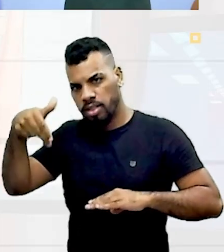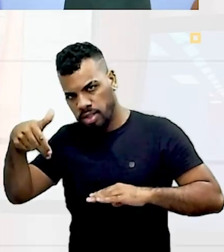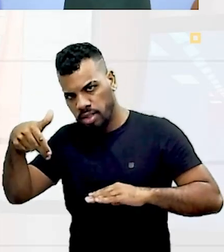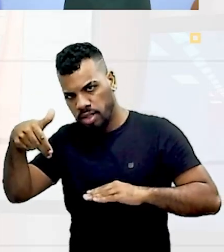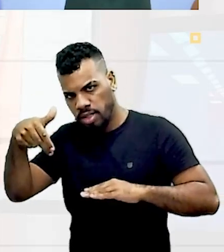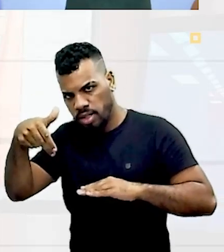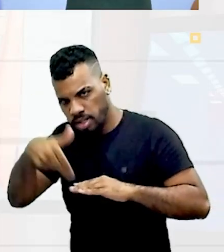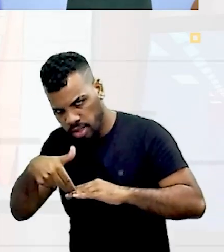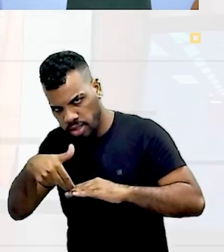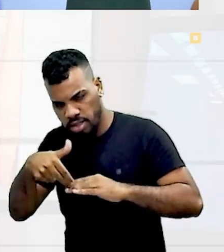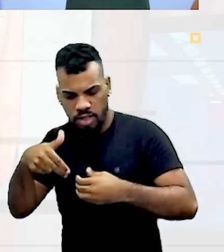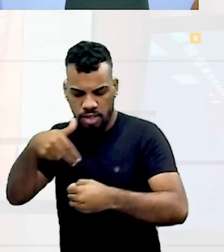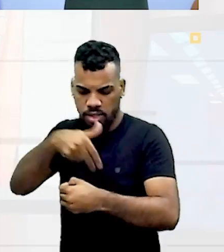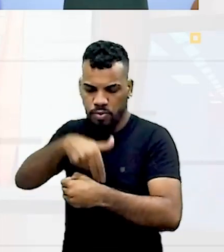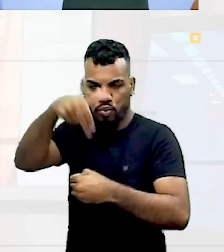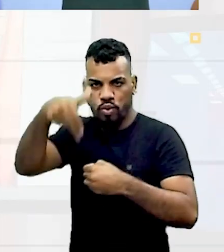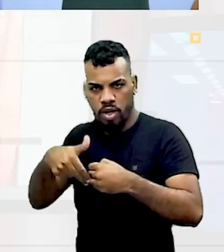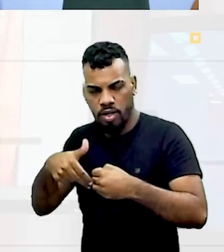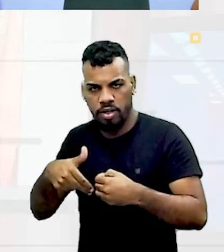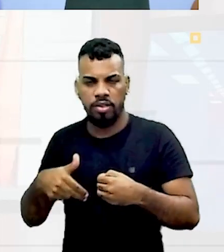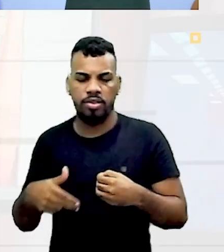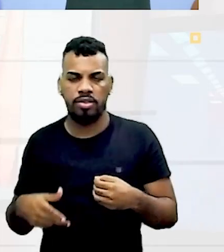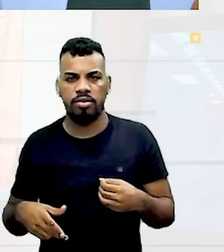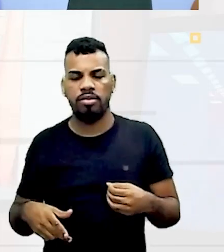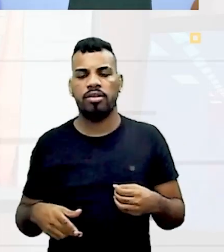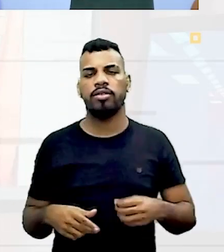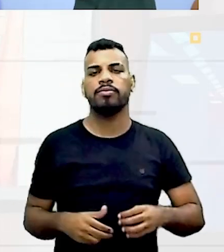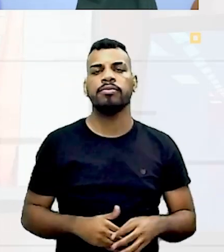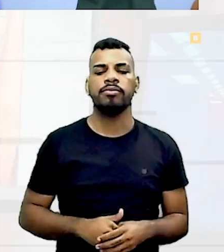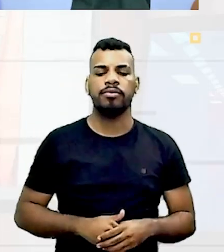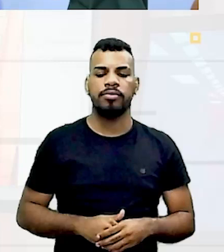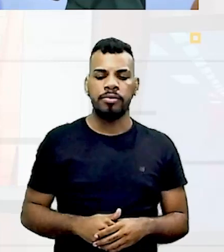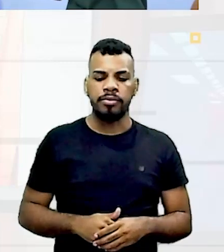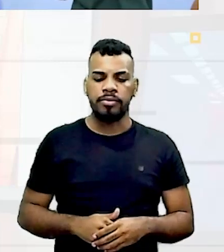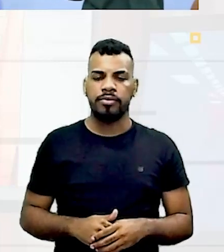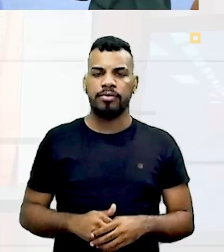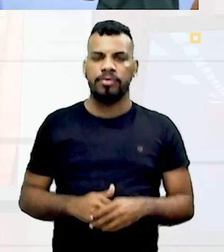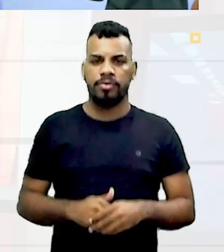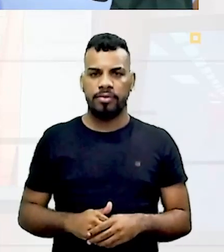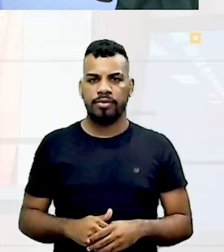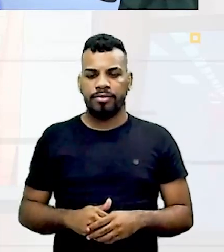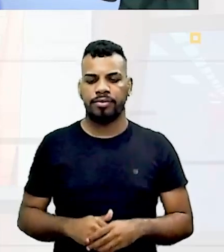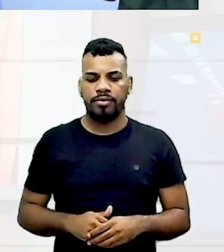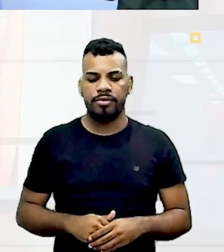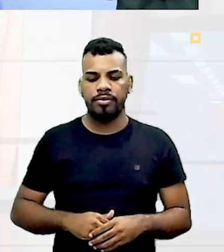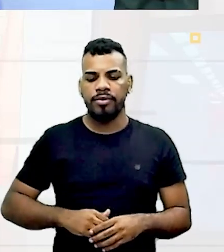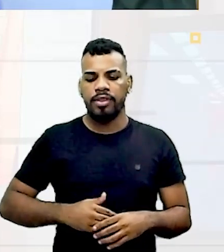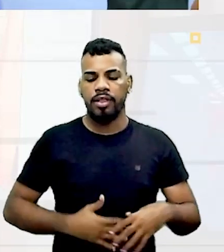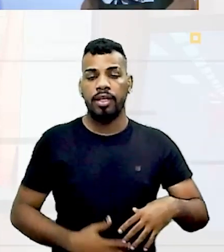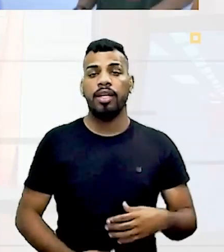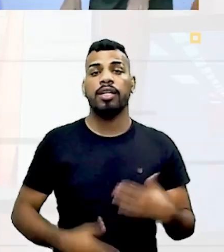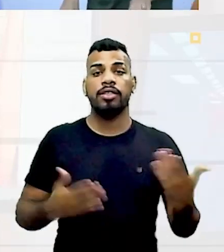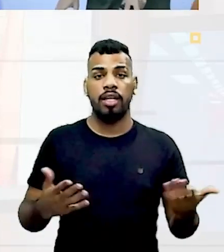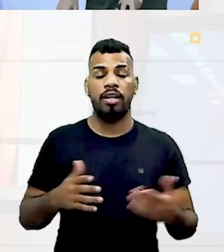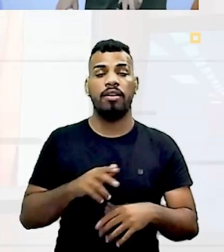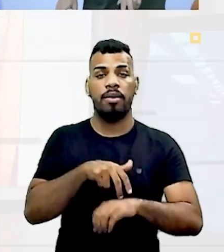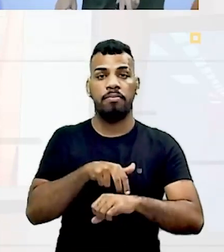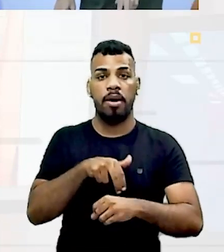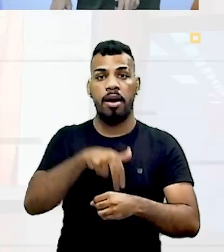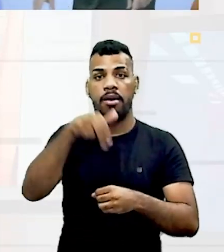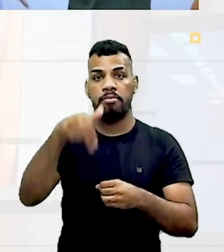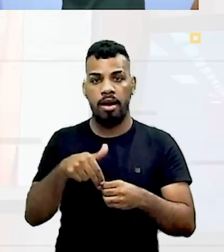ser o estágio em que ele vai estar no ar, pulando. E você vai ter o estágio final, que vai ser ele aterrissando no